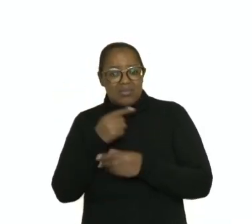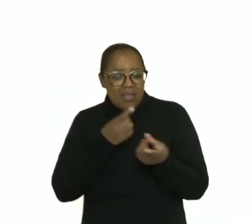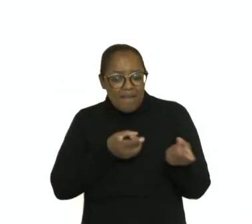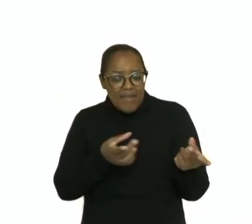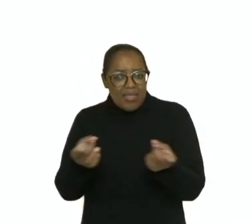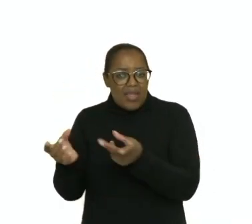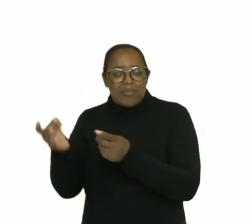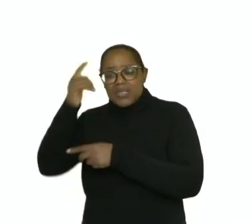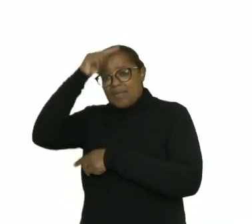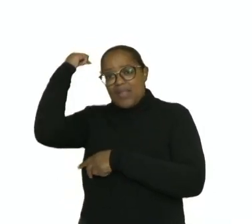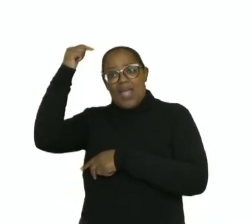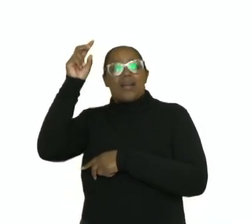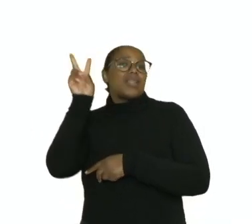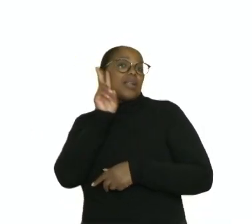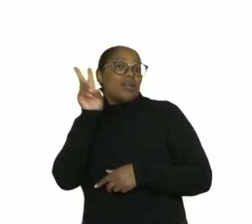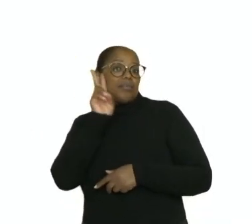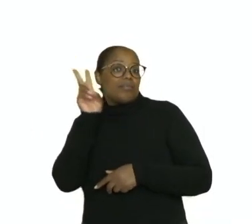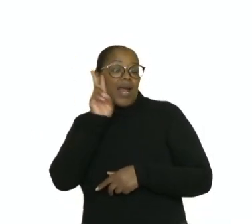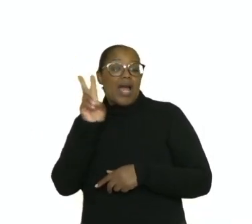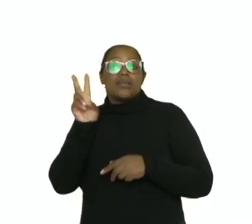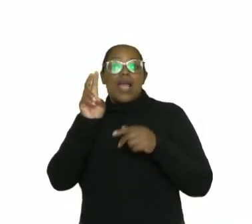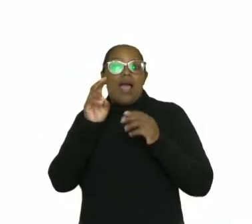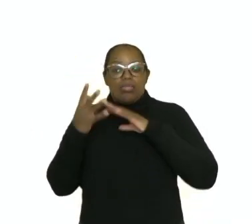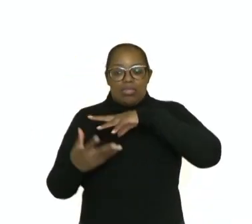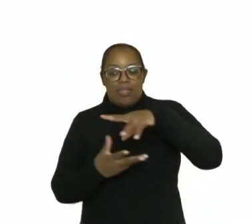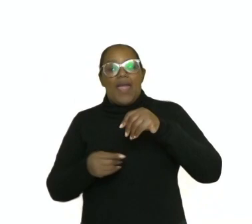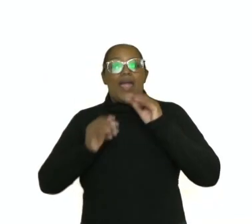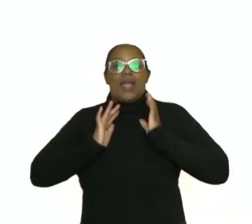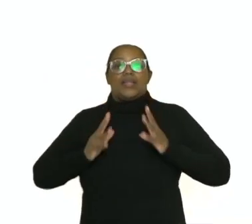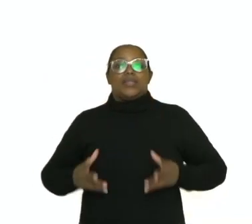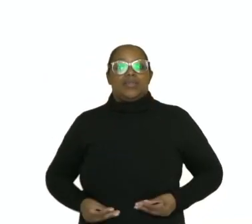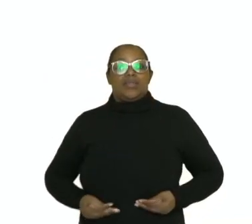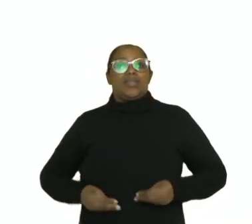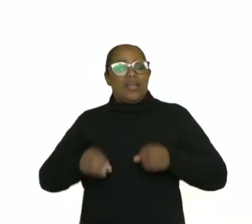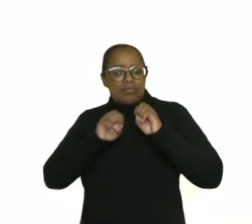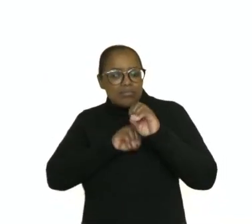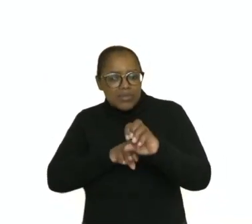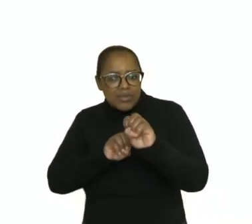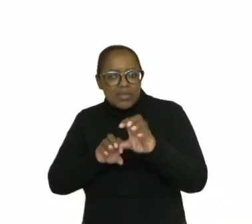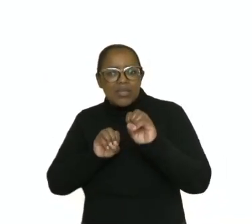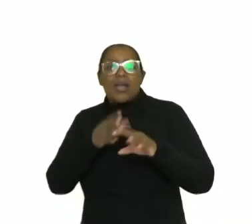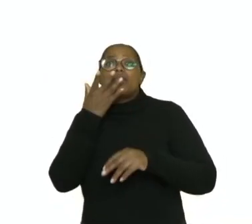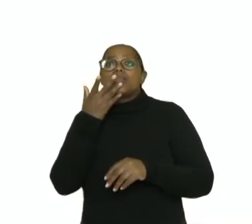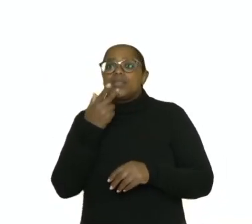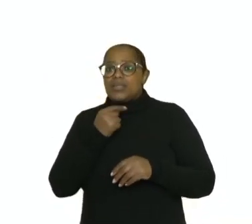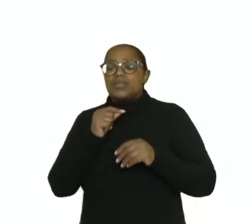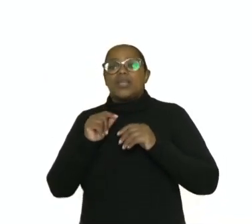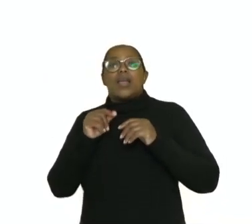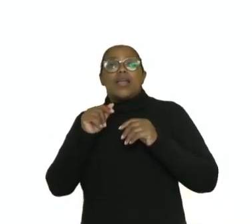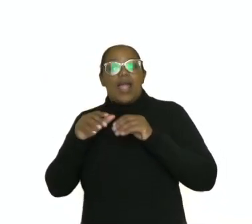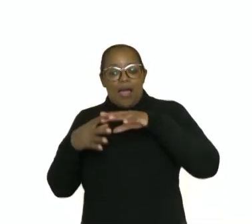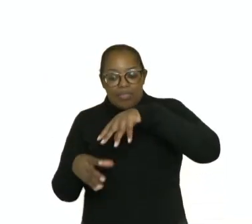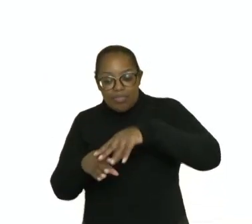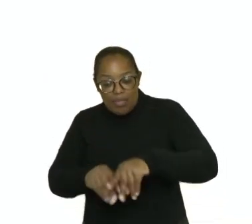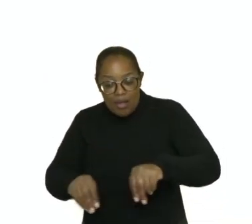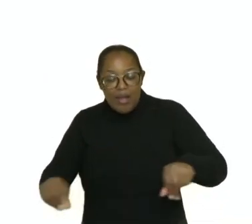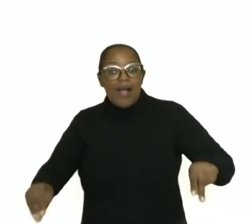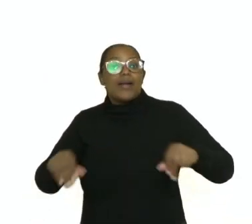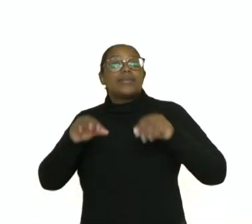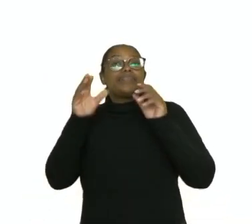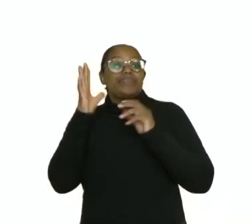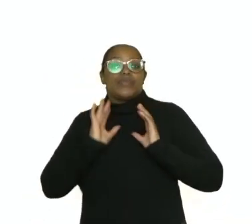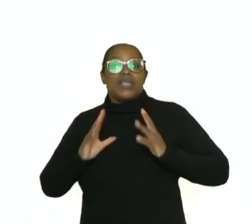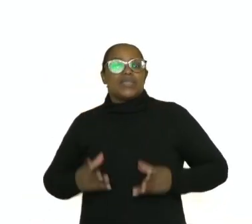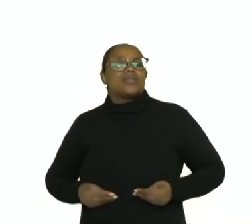ela é sagrada e devem ensinar às suas crianças que ela é sagrada e que cada reflexo nas águas límpidas dos lagos fala